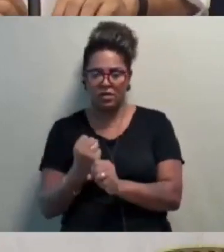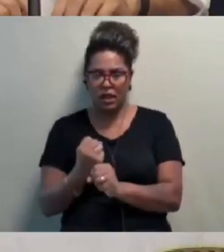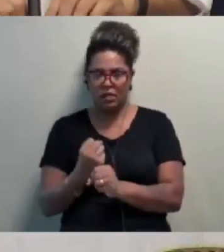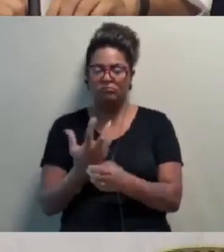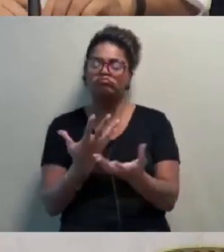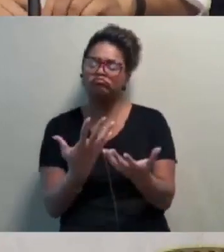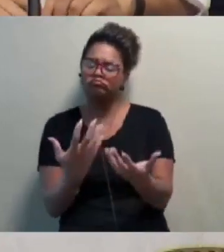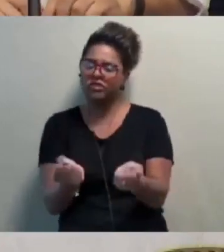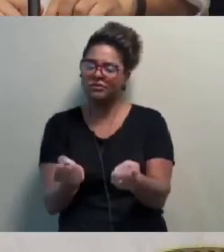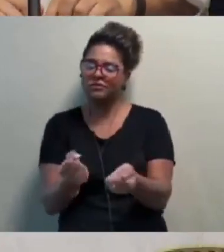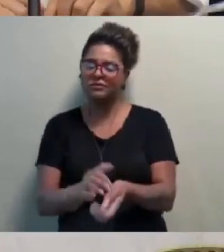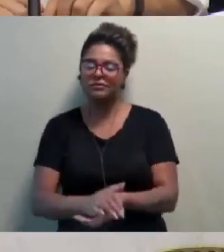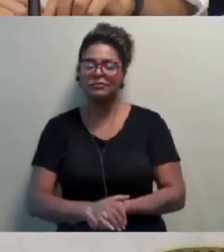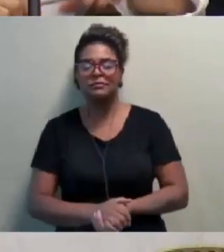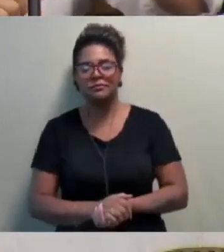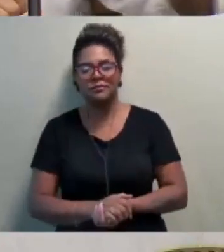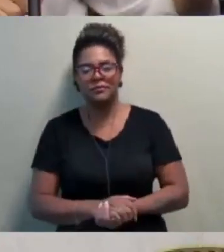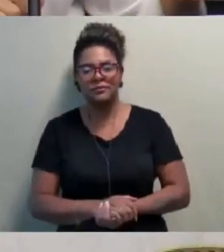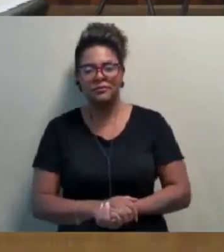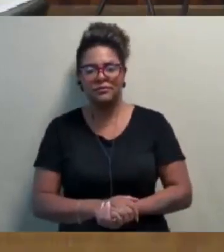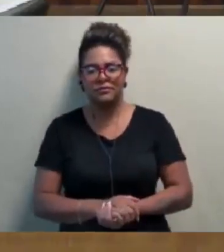Deferido.